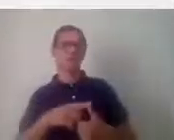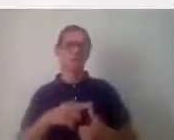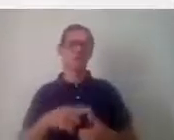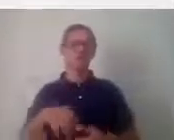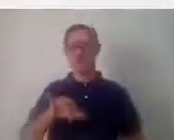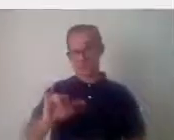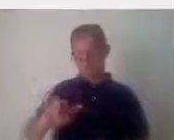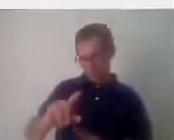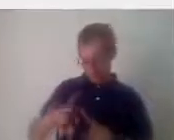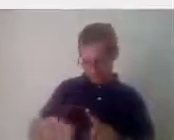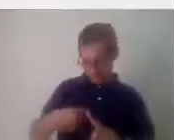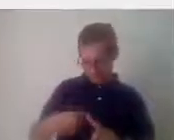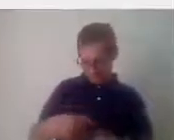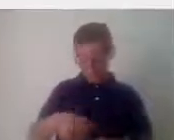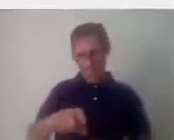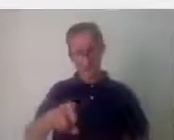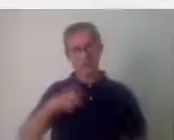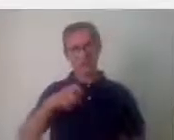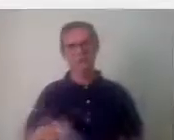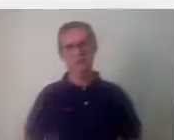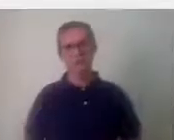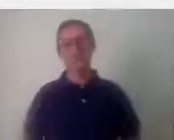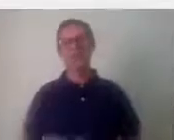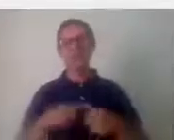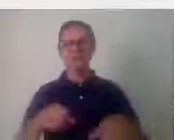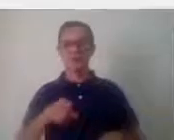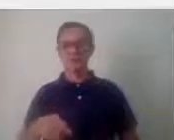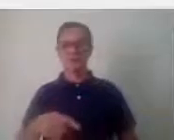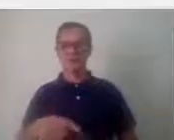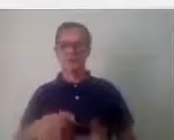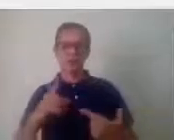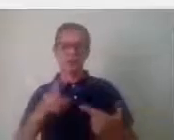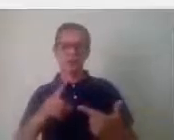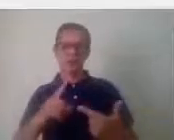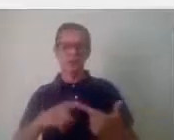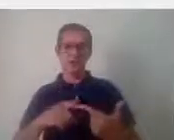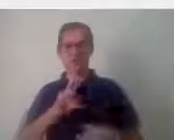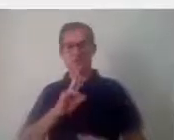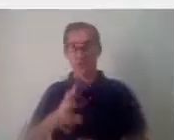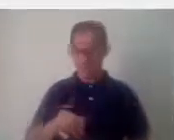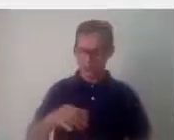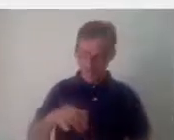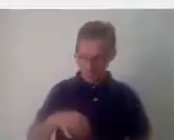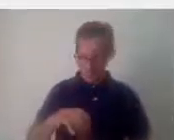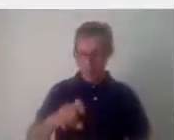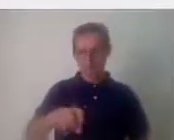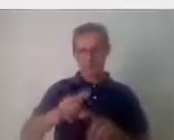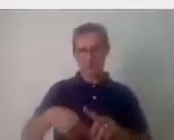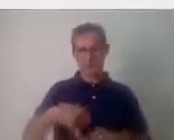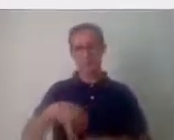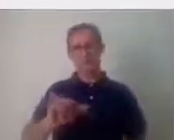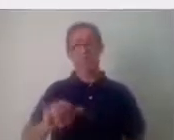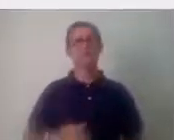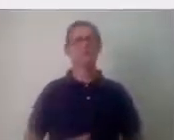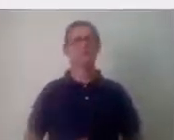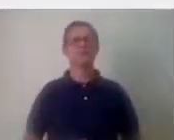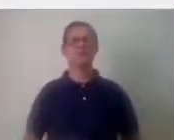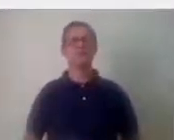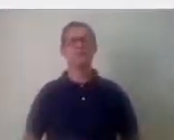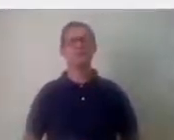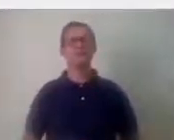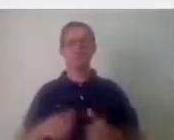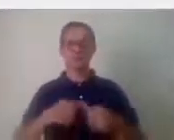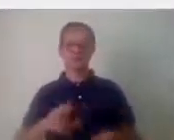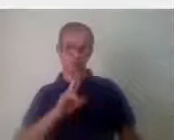a y, depois em relação a x. E fica para você resolver primeiro em relação a x, depois em relação a y.